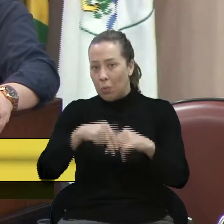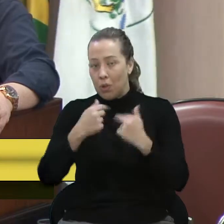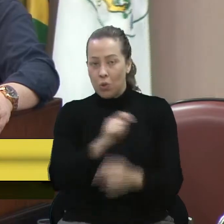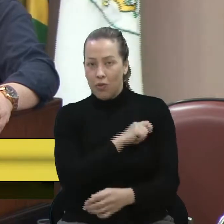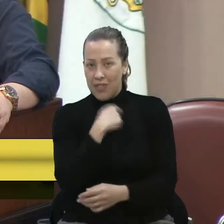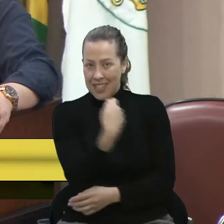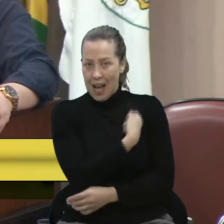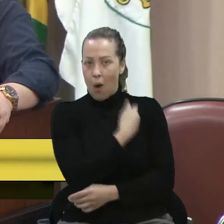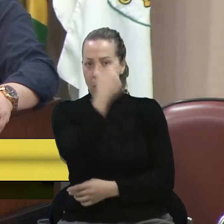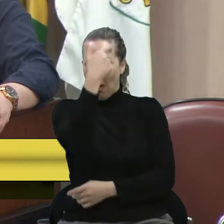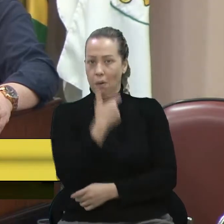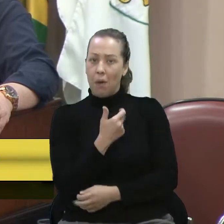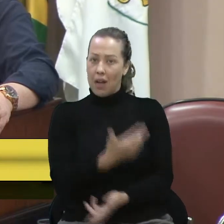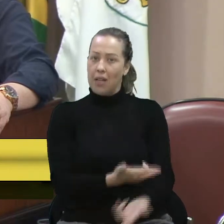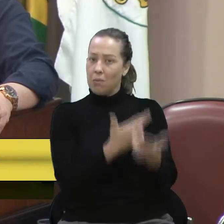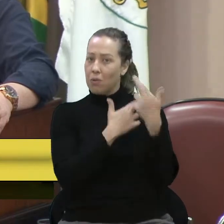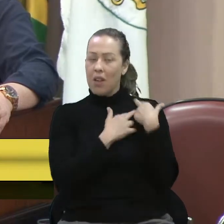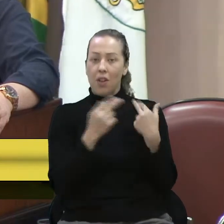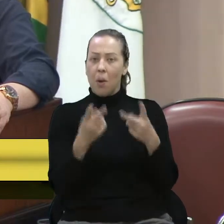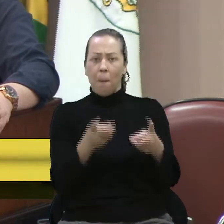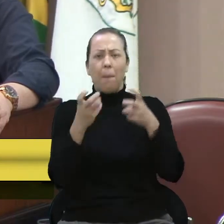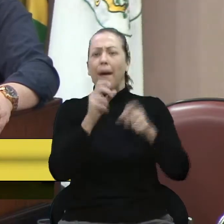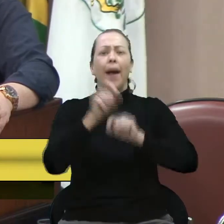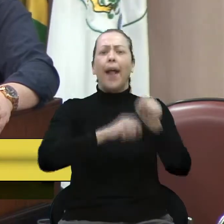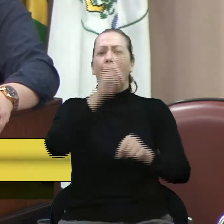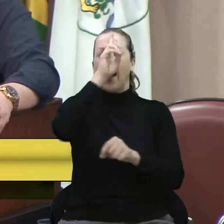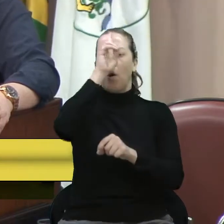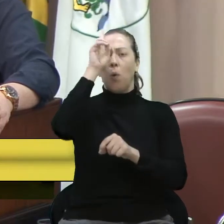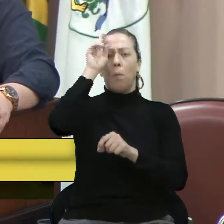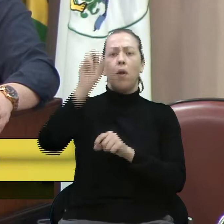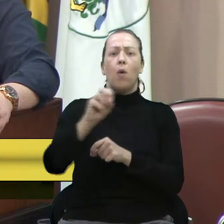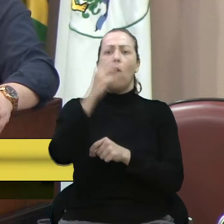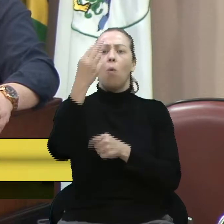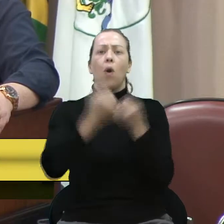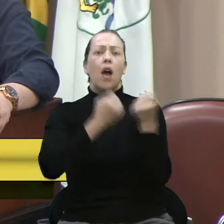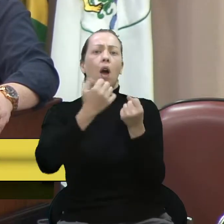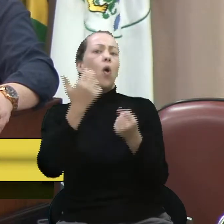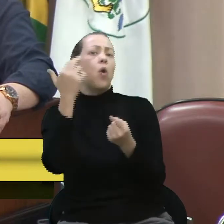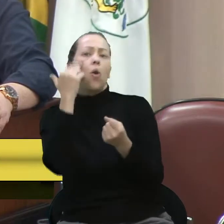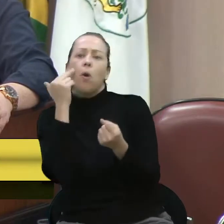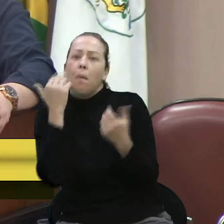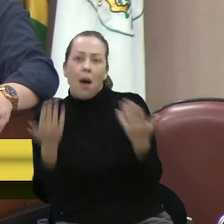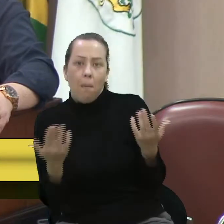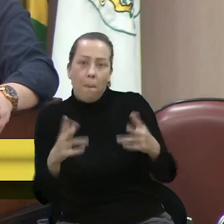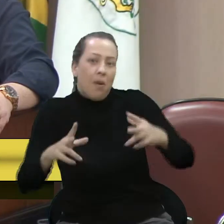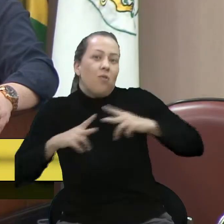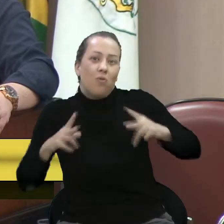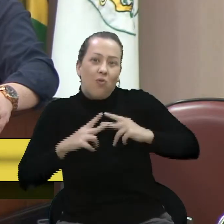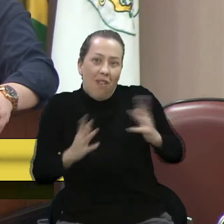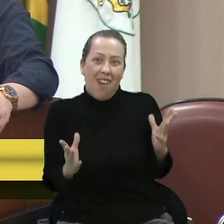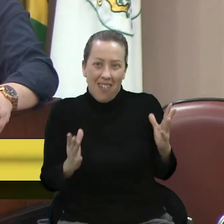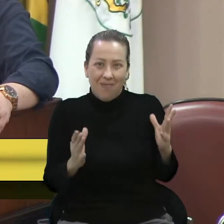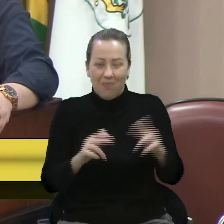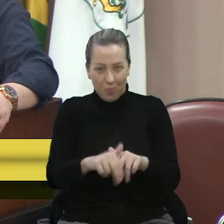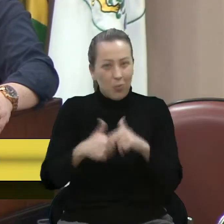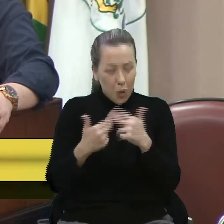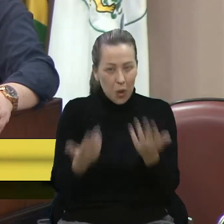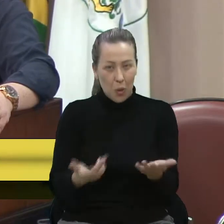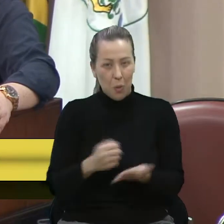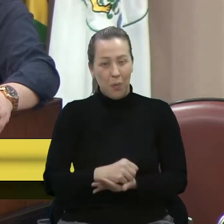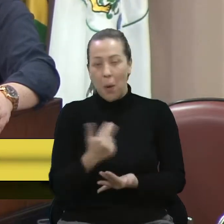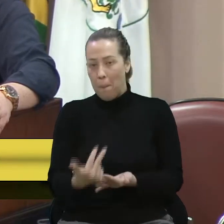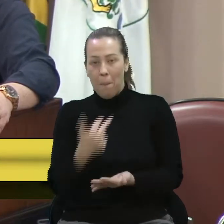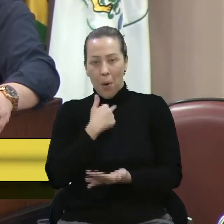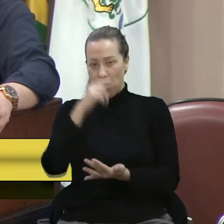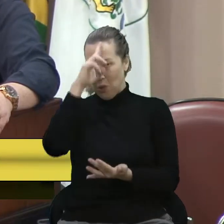jamais conseguiria distinguir quem seria um Uber ou quem seria um carro privado particular. Então nesse momento,